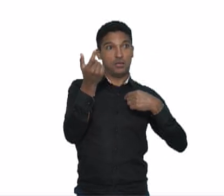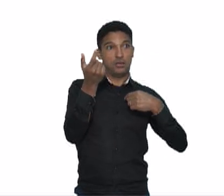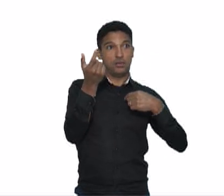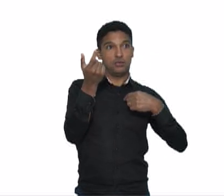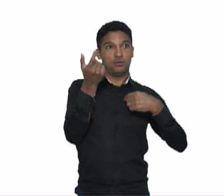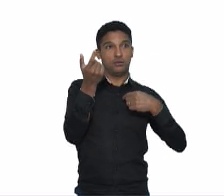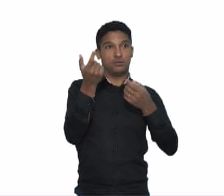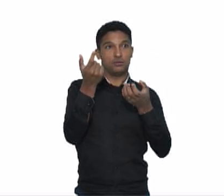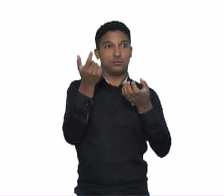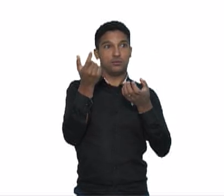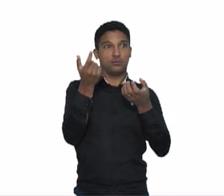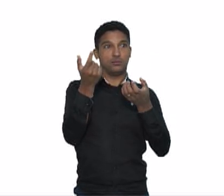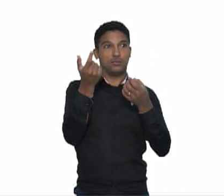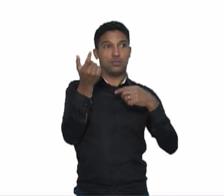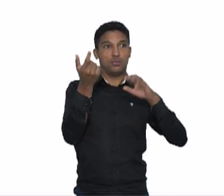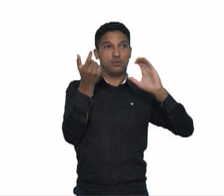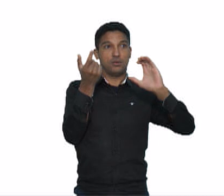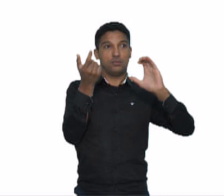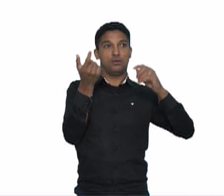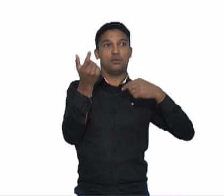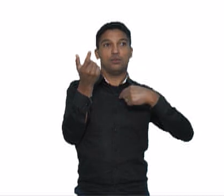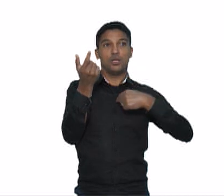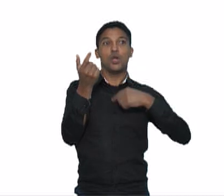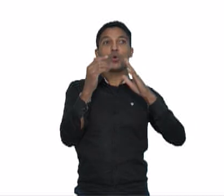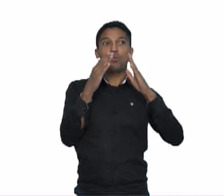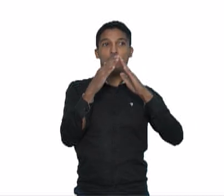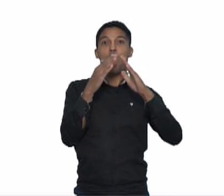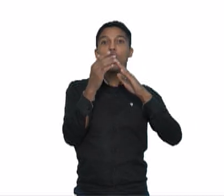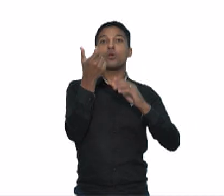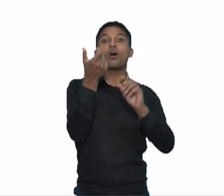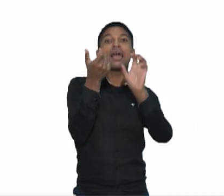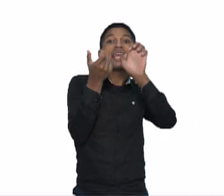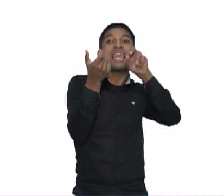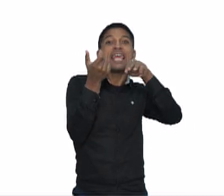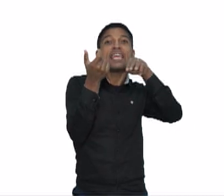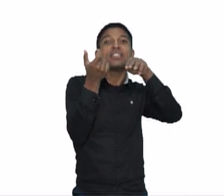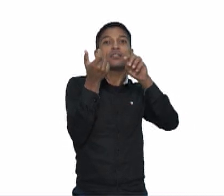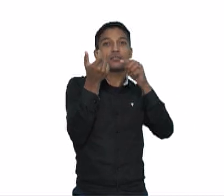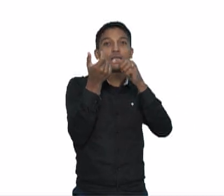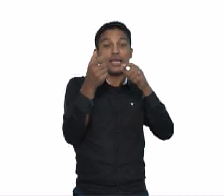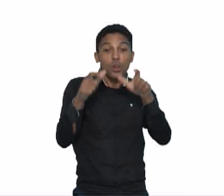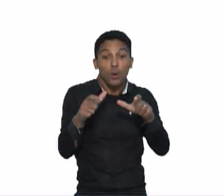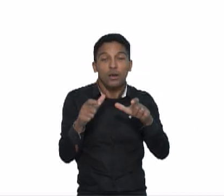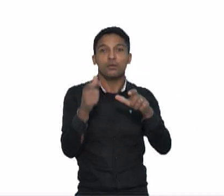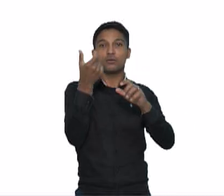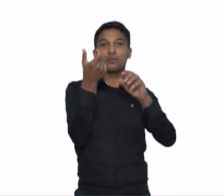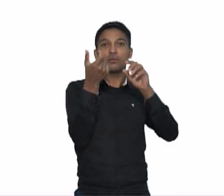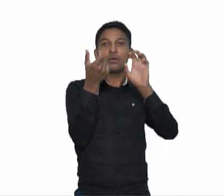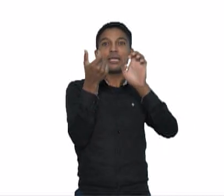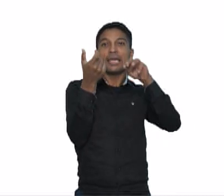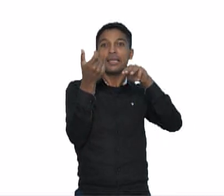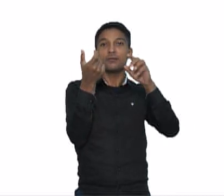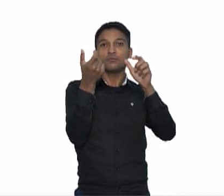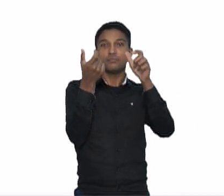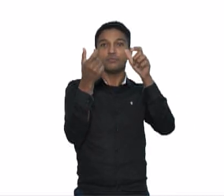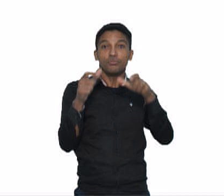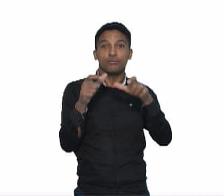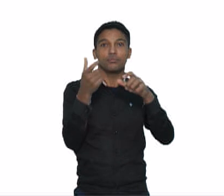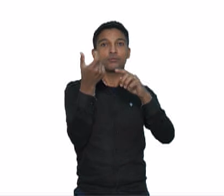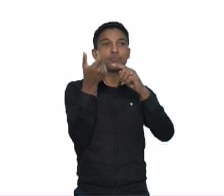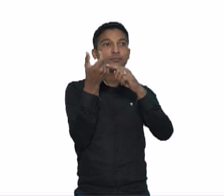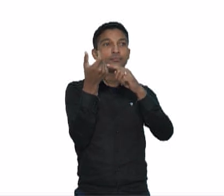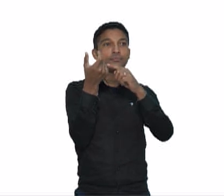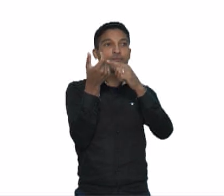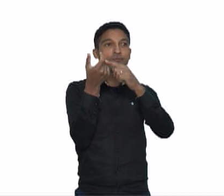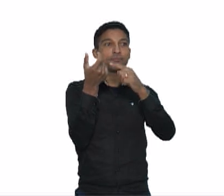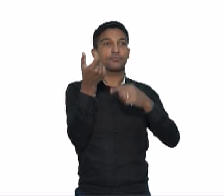verbo emprestar, verbo transitivo direto e indireto. Emprestou o quê? O livro, objeto direto, não temos preposição,